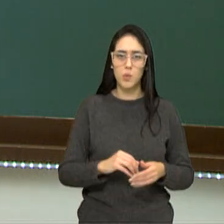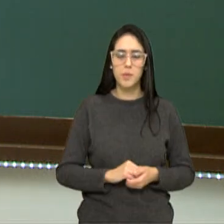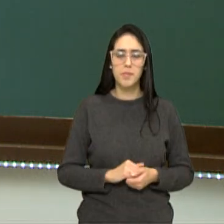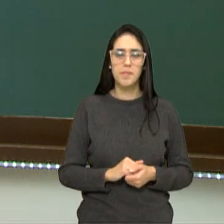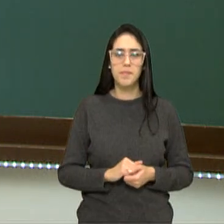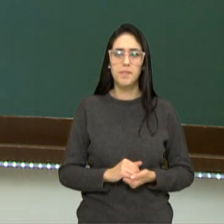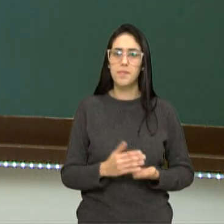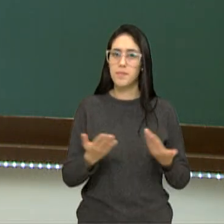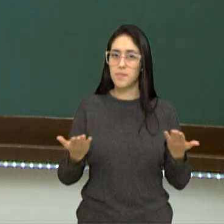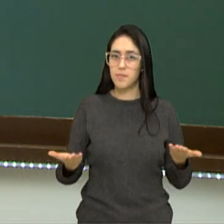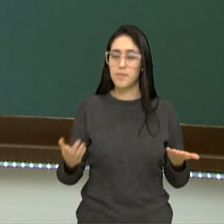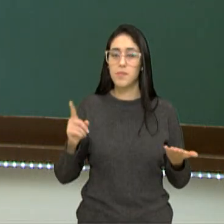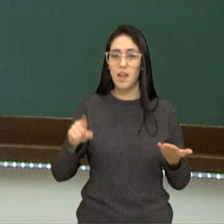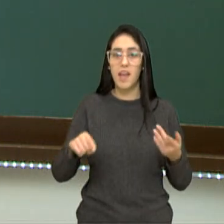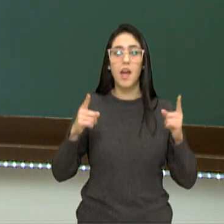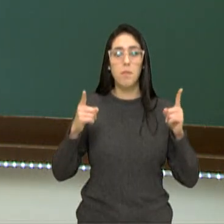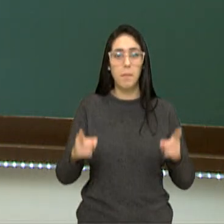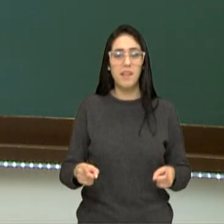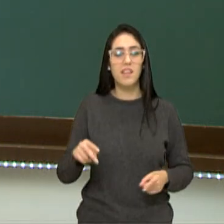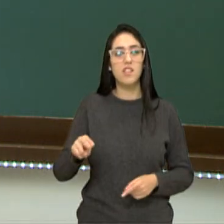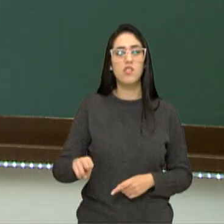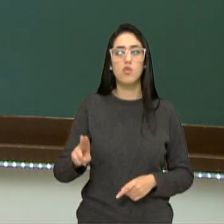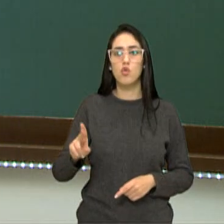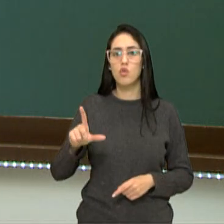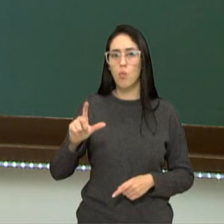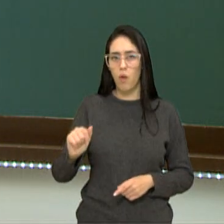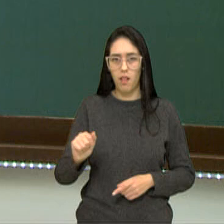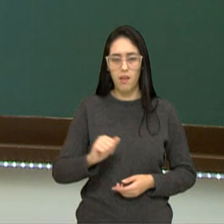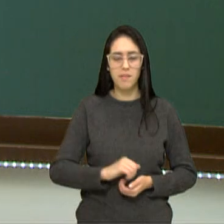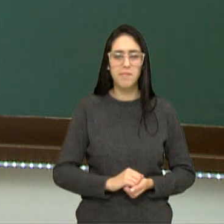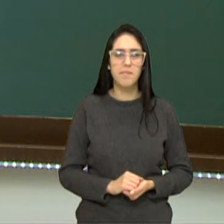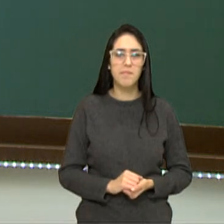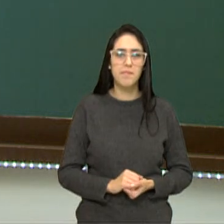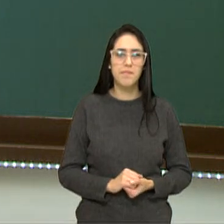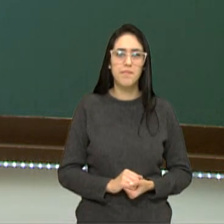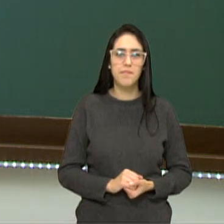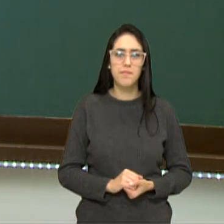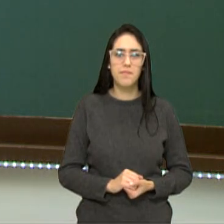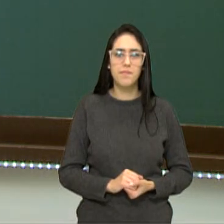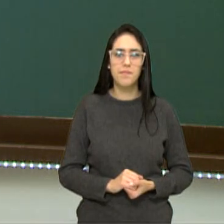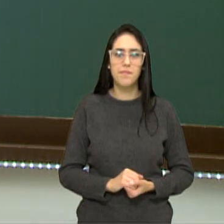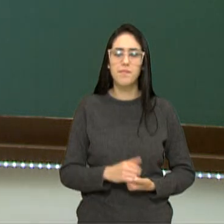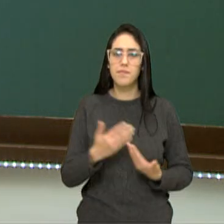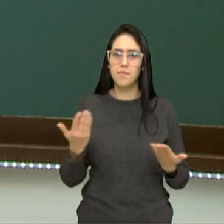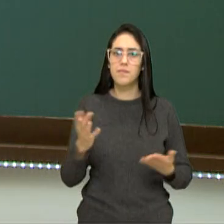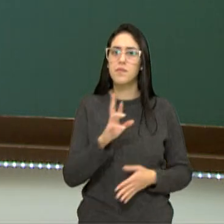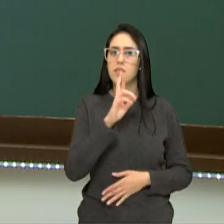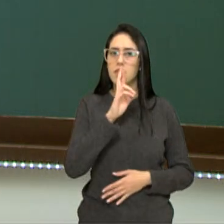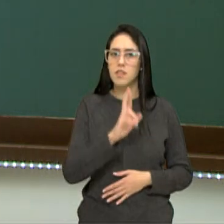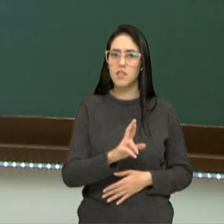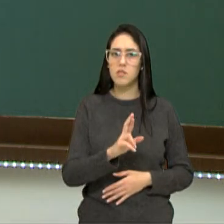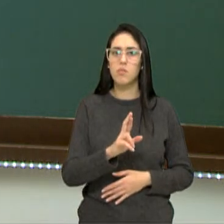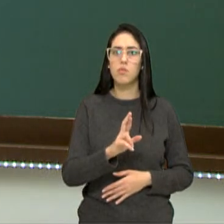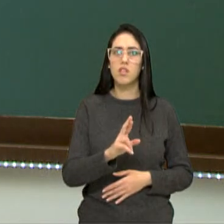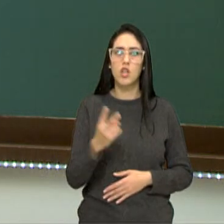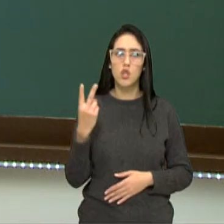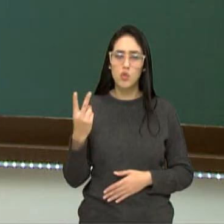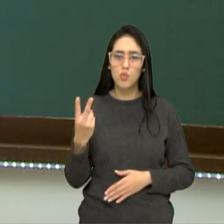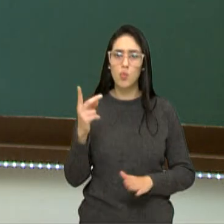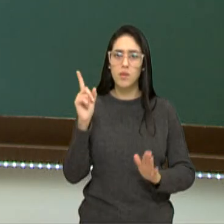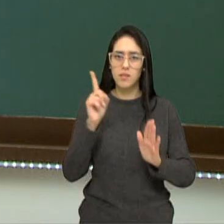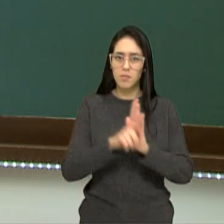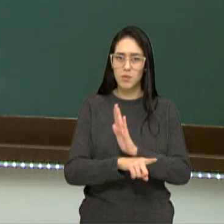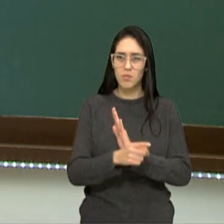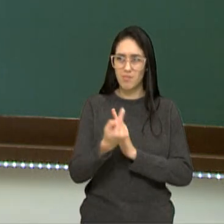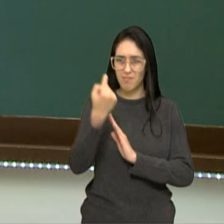0. Então, ela é uma matriz nula, tá? Então, vamos responder as duas perguntas lá